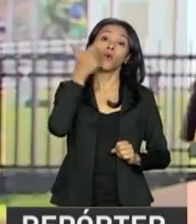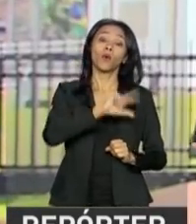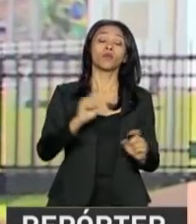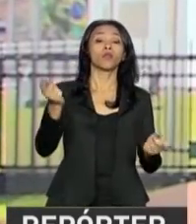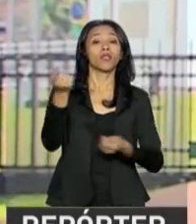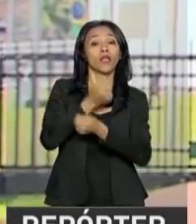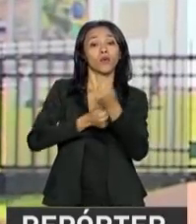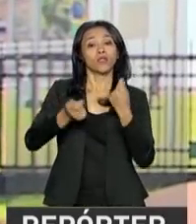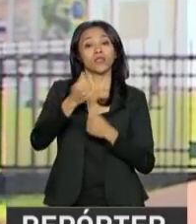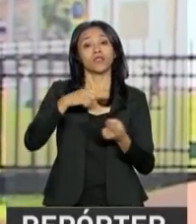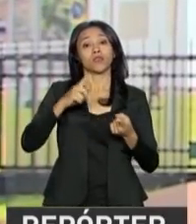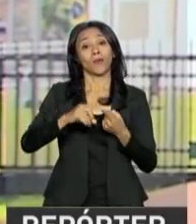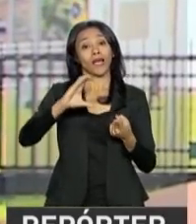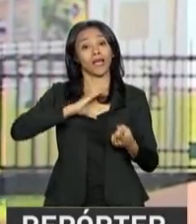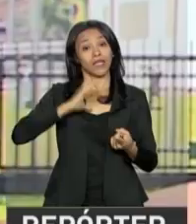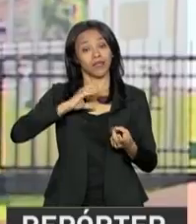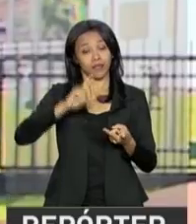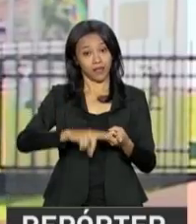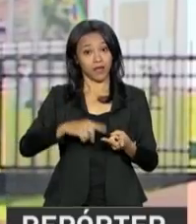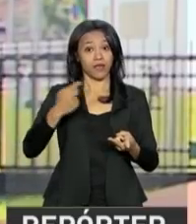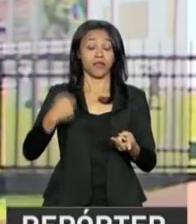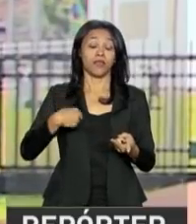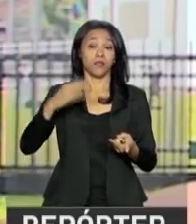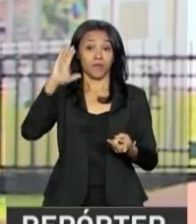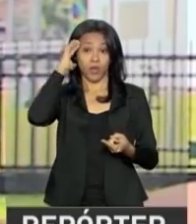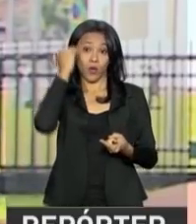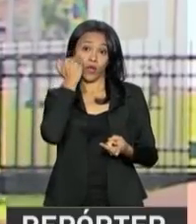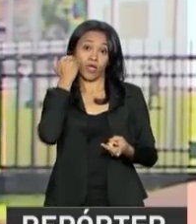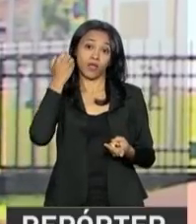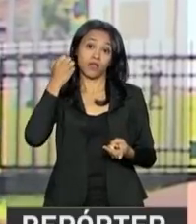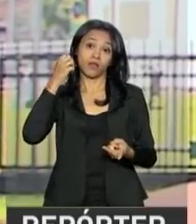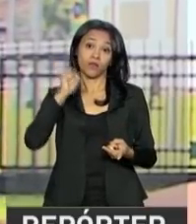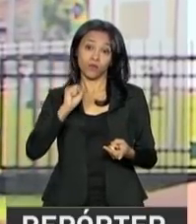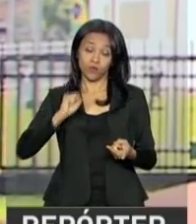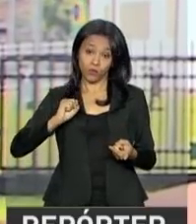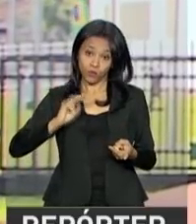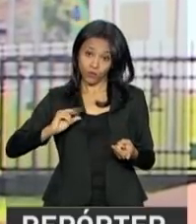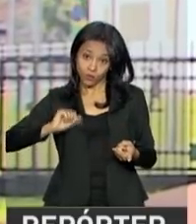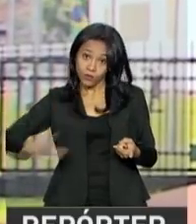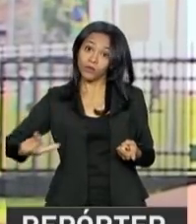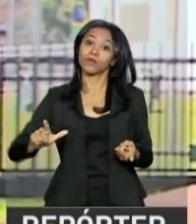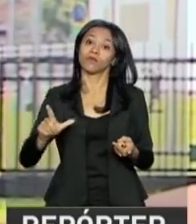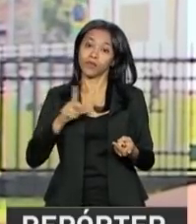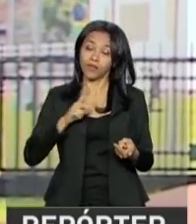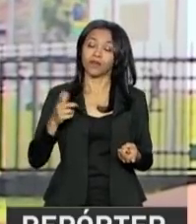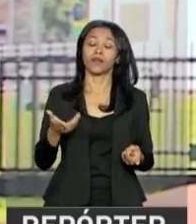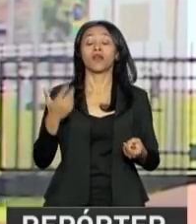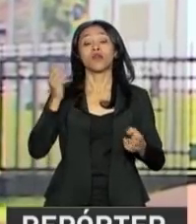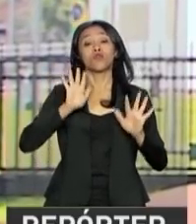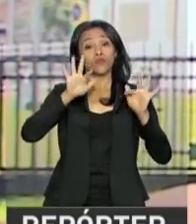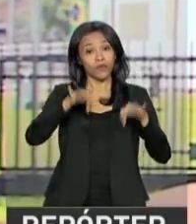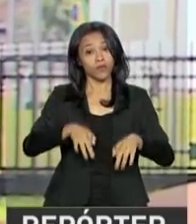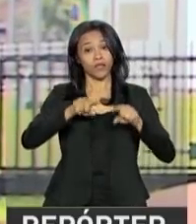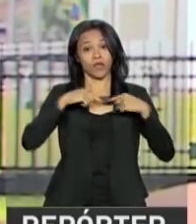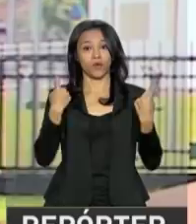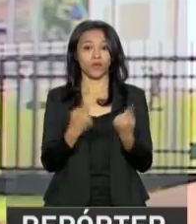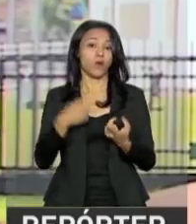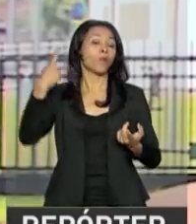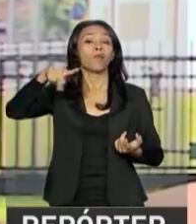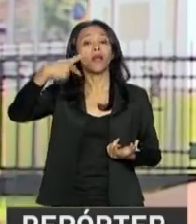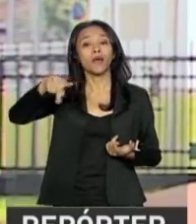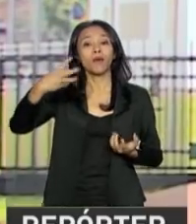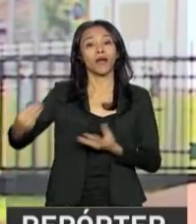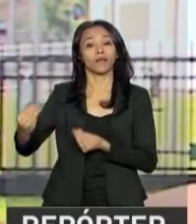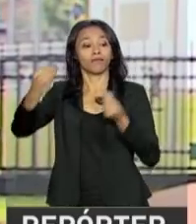com o canadá e coréia do sul e como esta grupo que reúne países do norte europeu a final da reunião o paraguai vai passar a